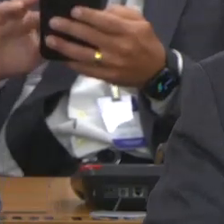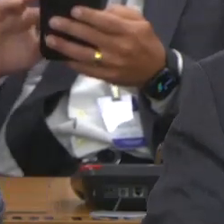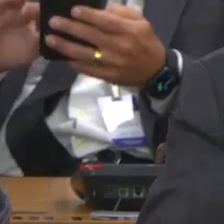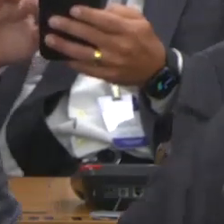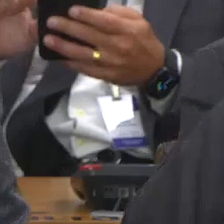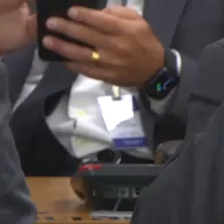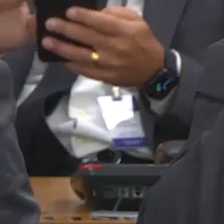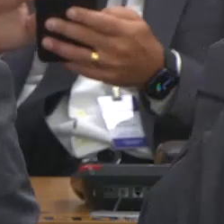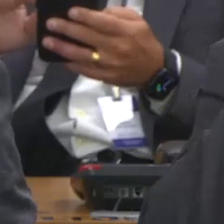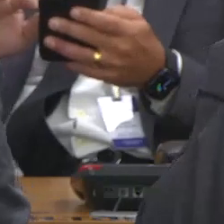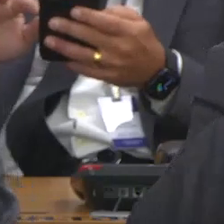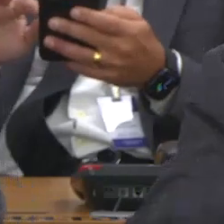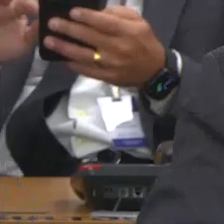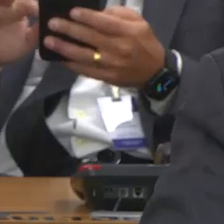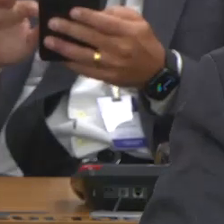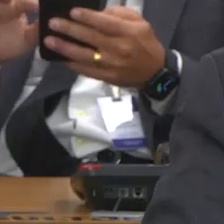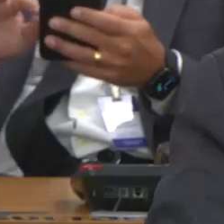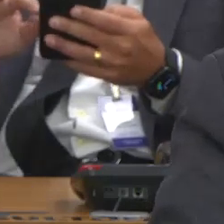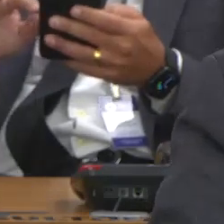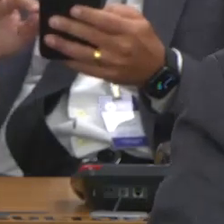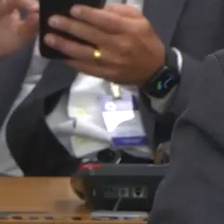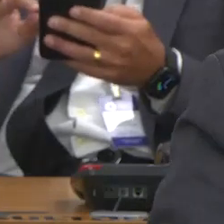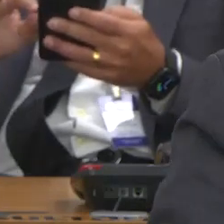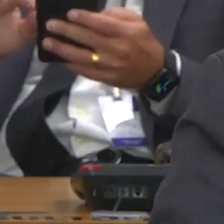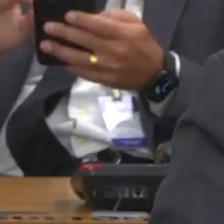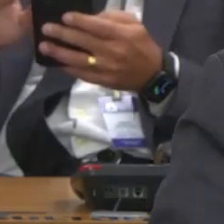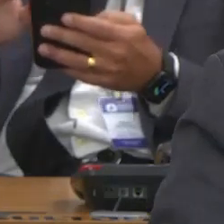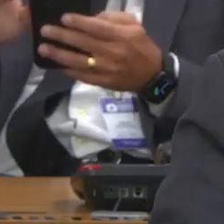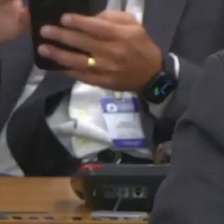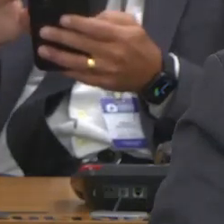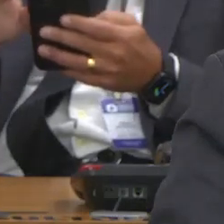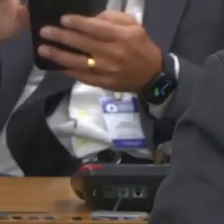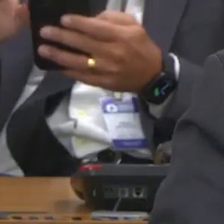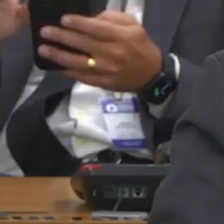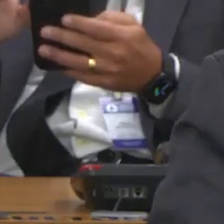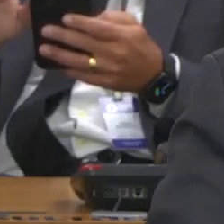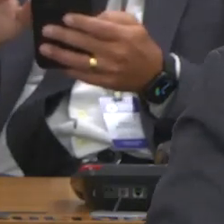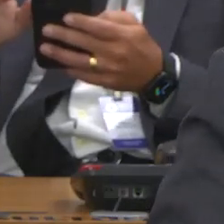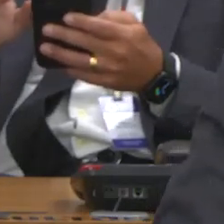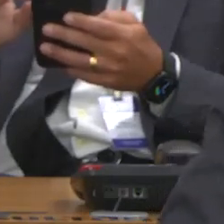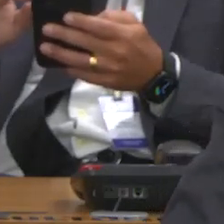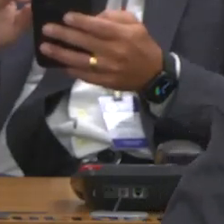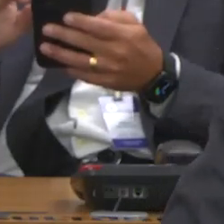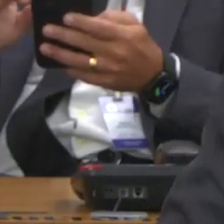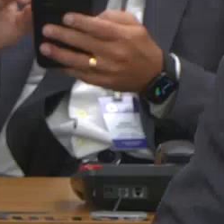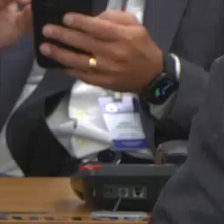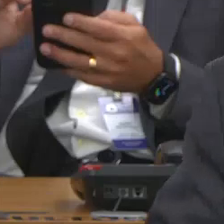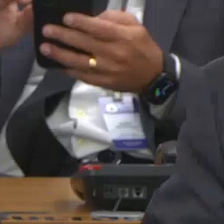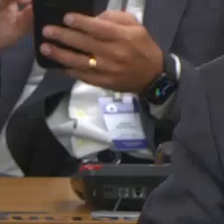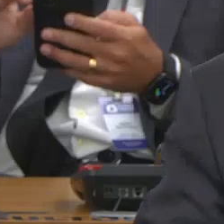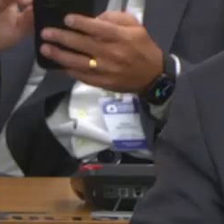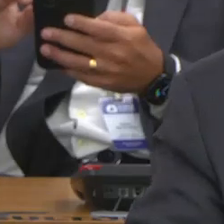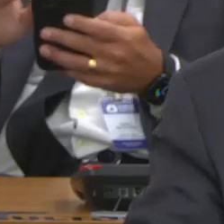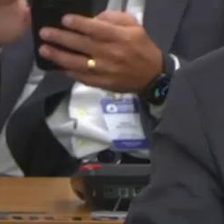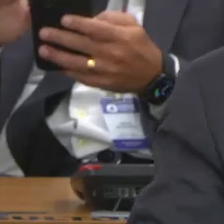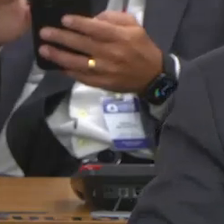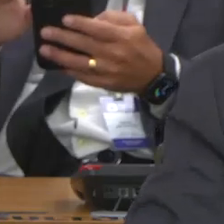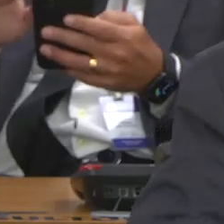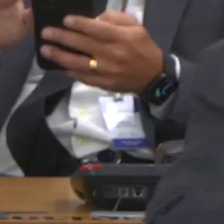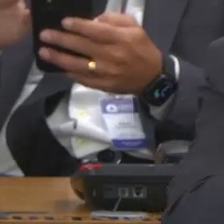eu vou passar a palavra agora ao Deputado Gil Pereira presidente da Comissão